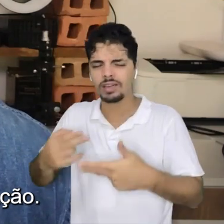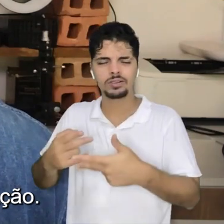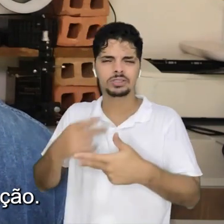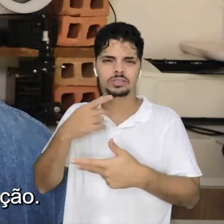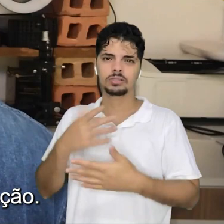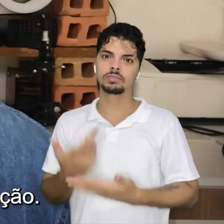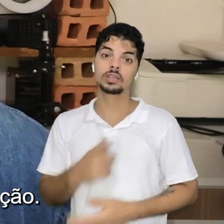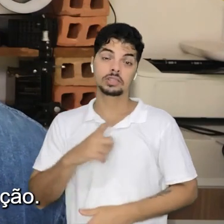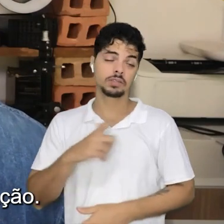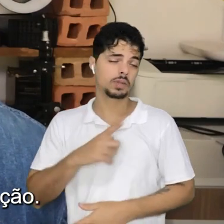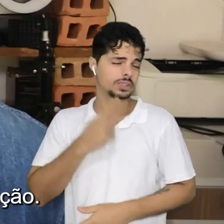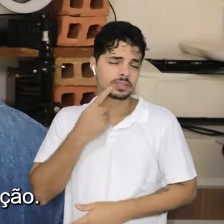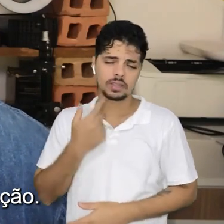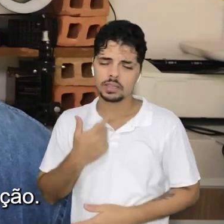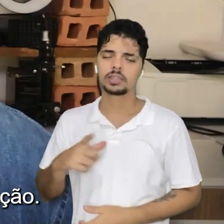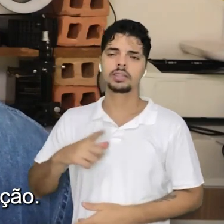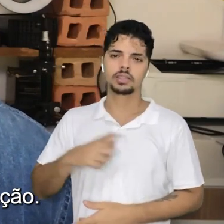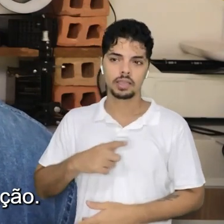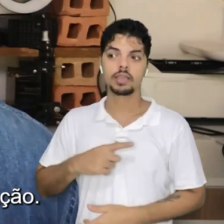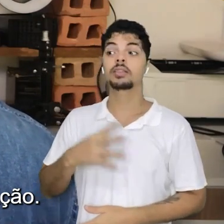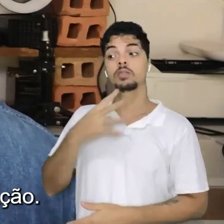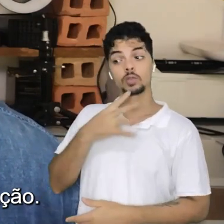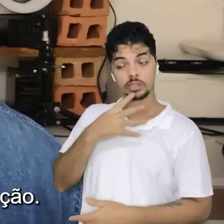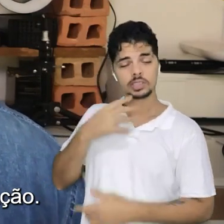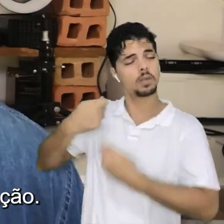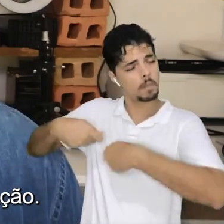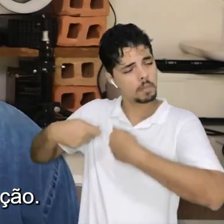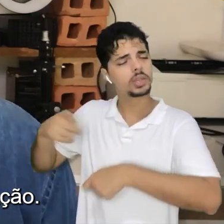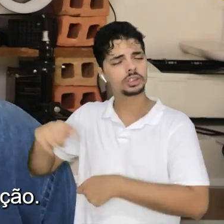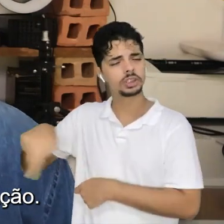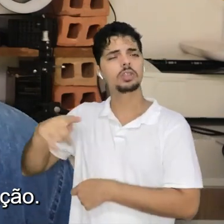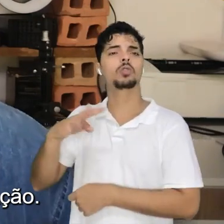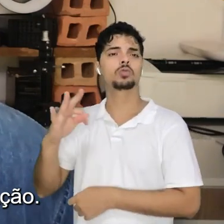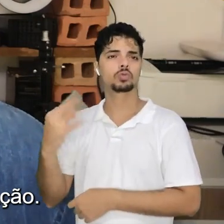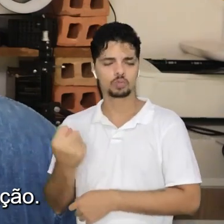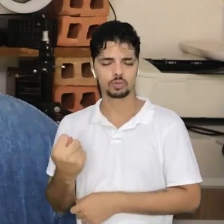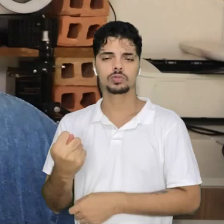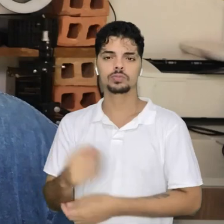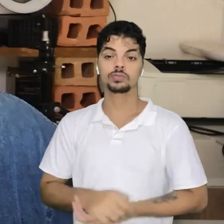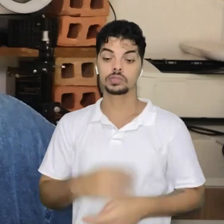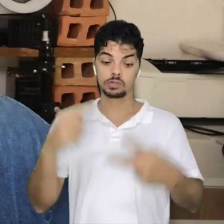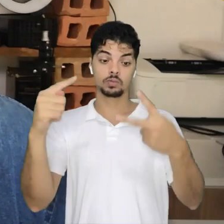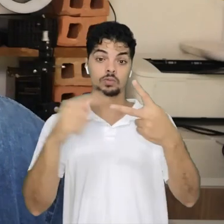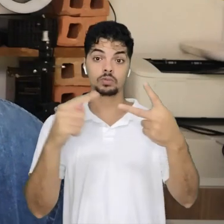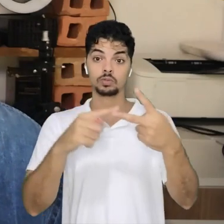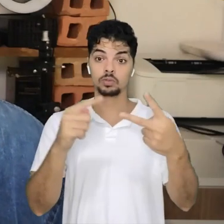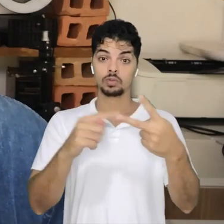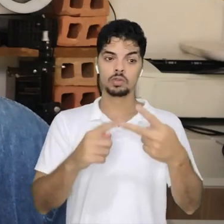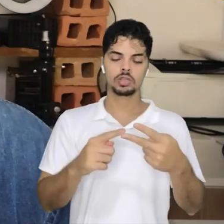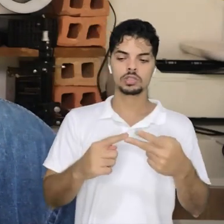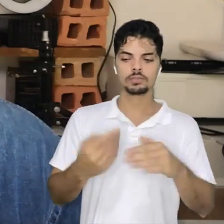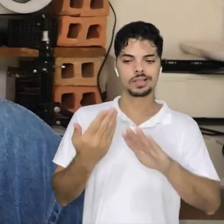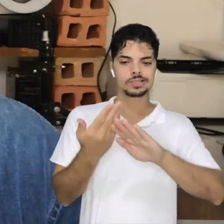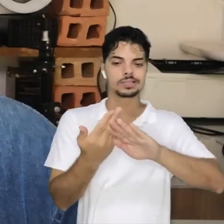marcam esse longo processo e precisam ser levadas em consideração dois saíram um pouco do eixo